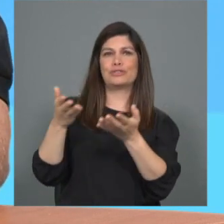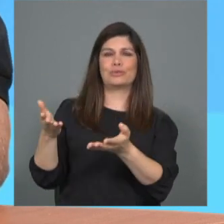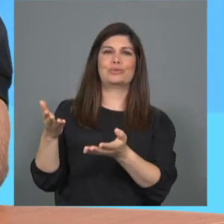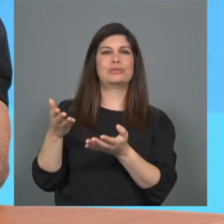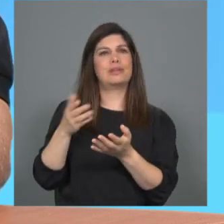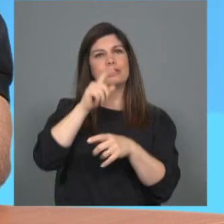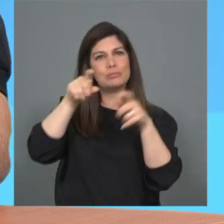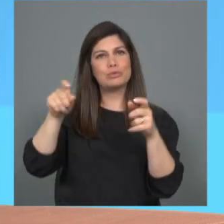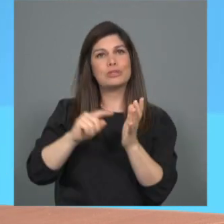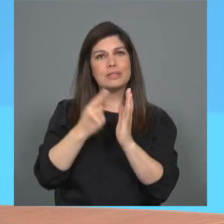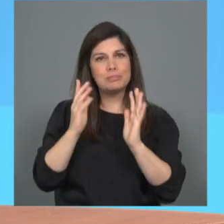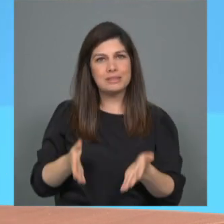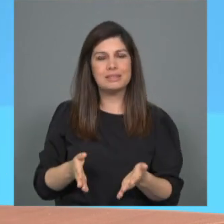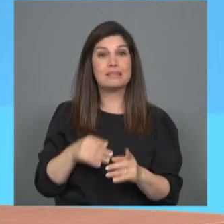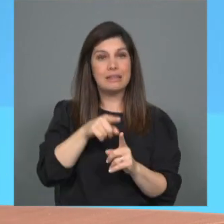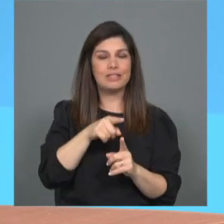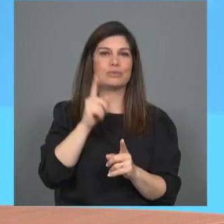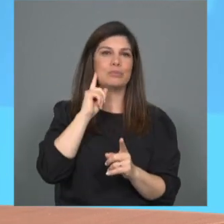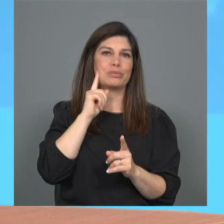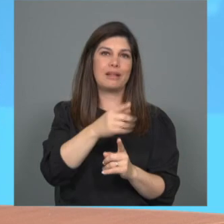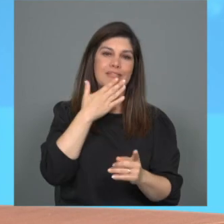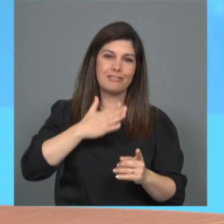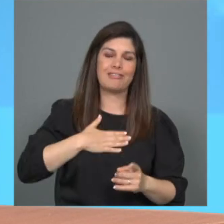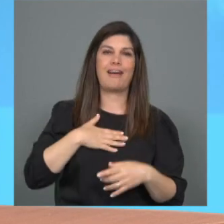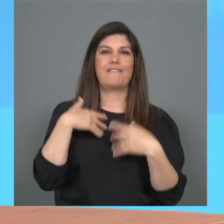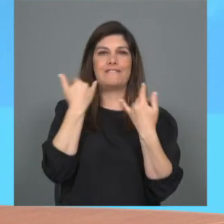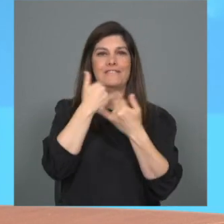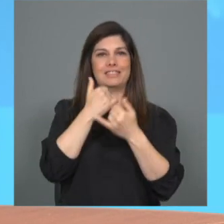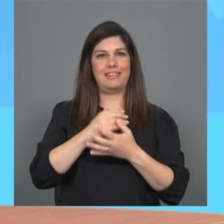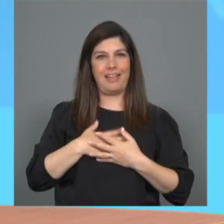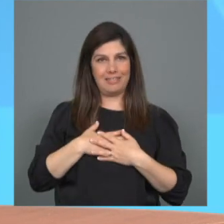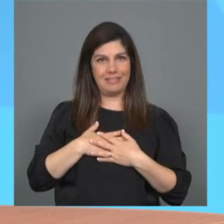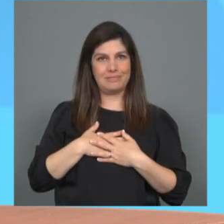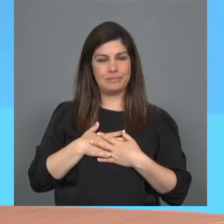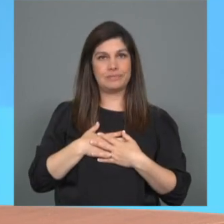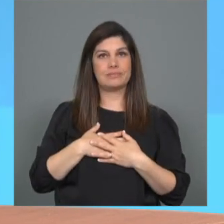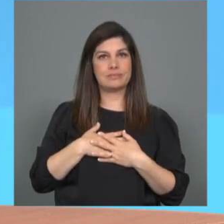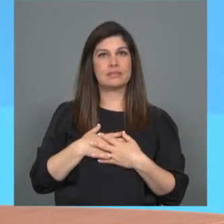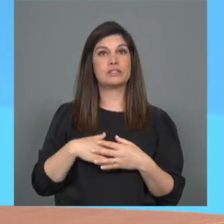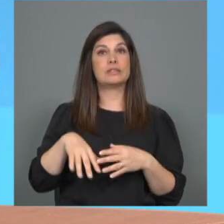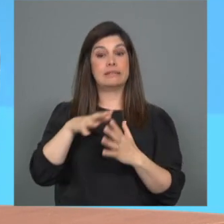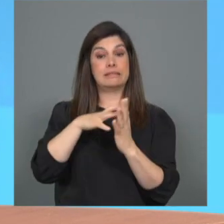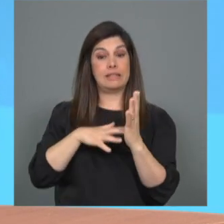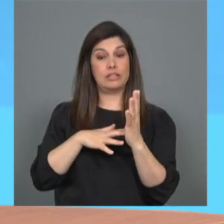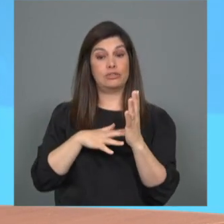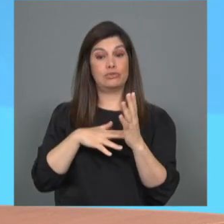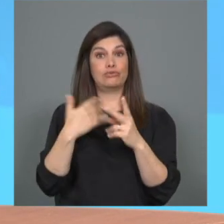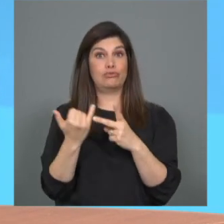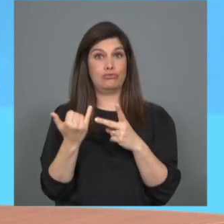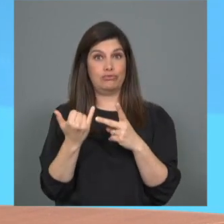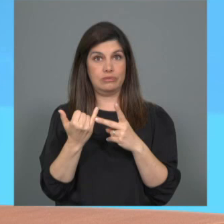quer dizer, isso é que nos vai trazer realmente a felicidade. Depois, a segunda parte do texto, que foi a que nós lemos